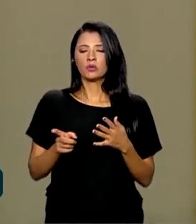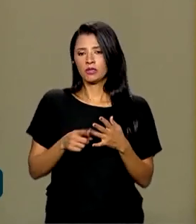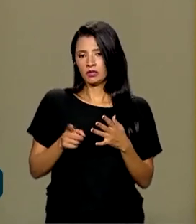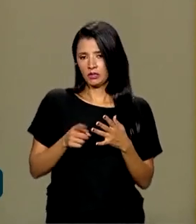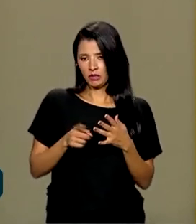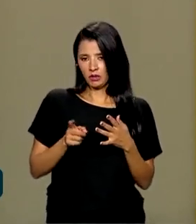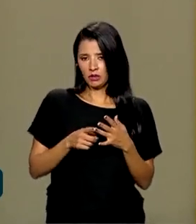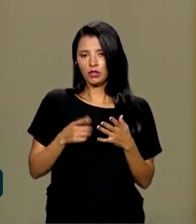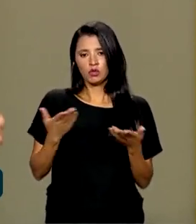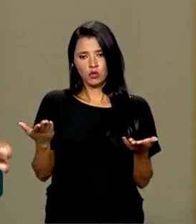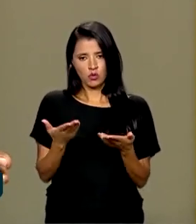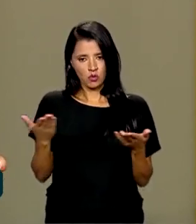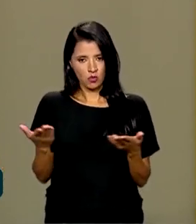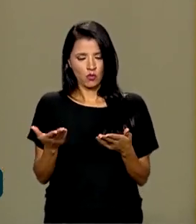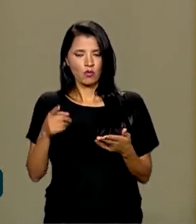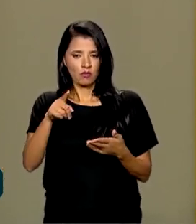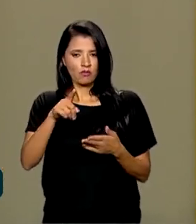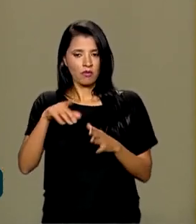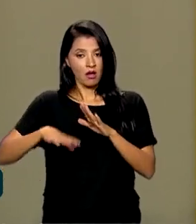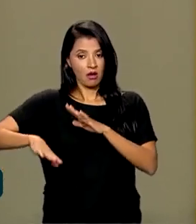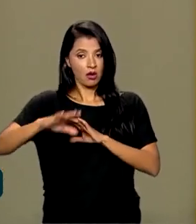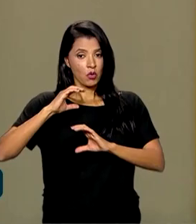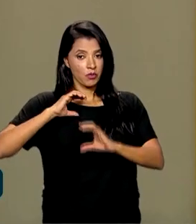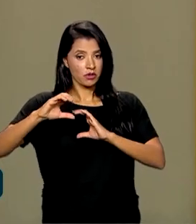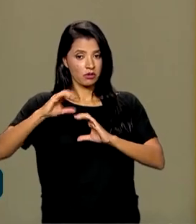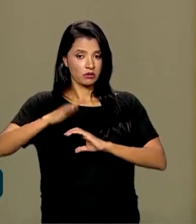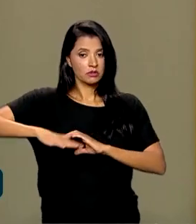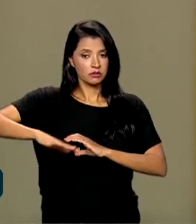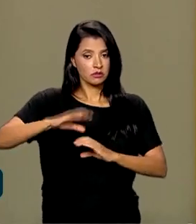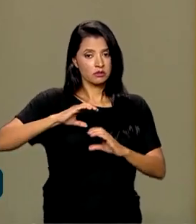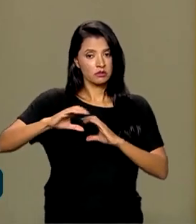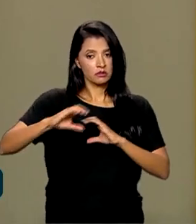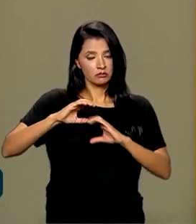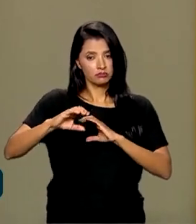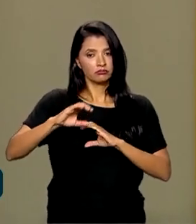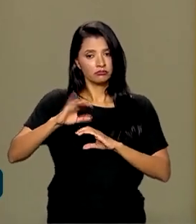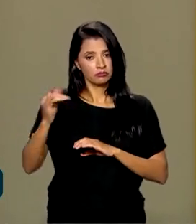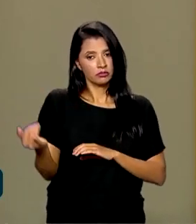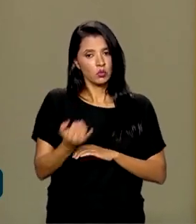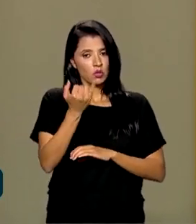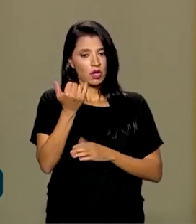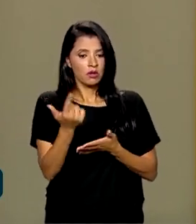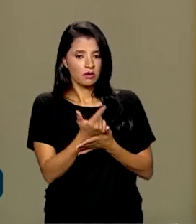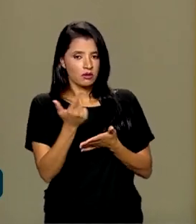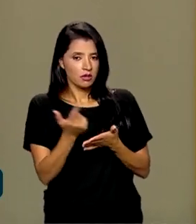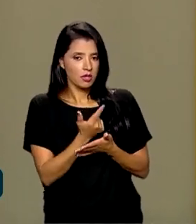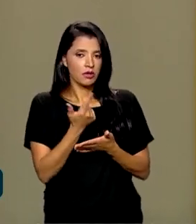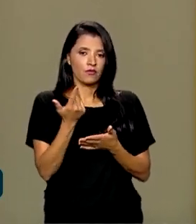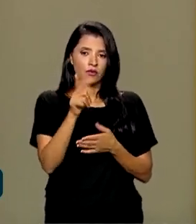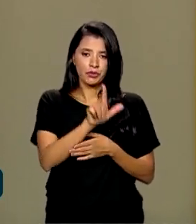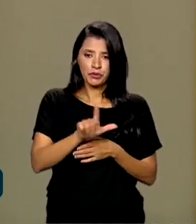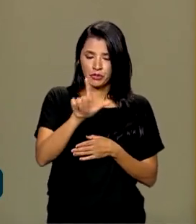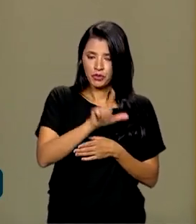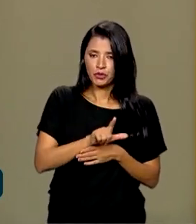Um terceiro eixo, que é voltado para a comunicação, a importância, né, do incremento do livro, da leitura, da literatura